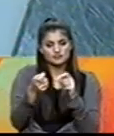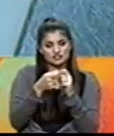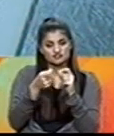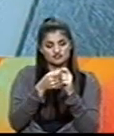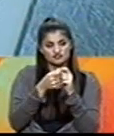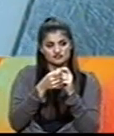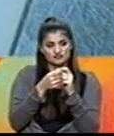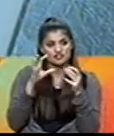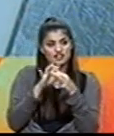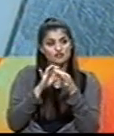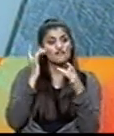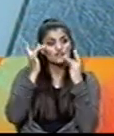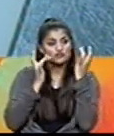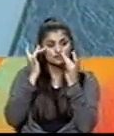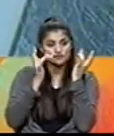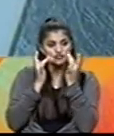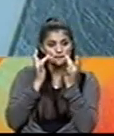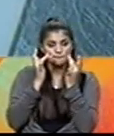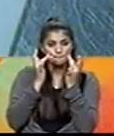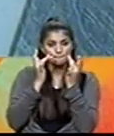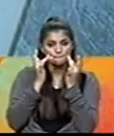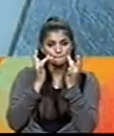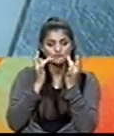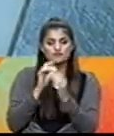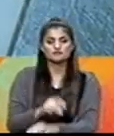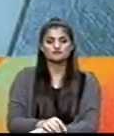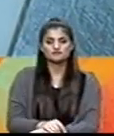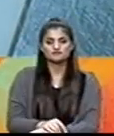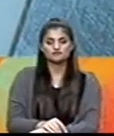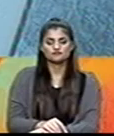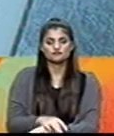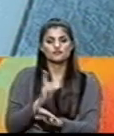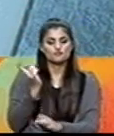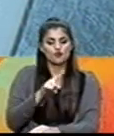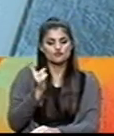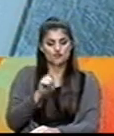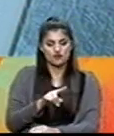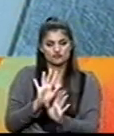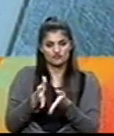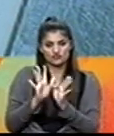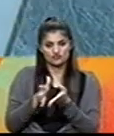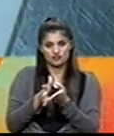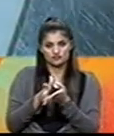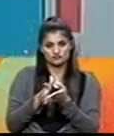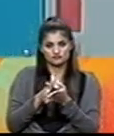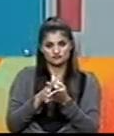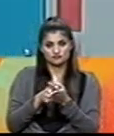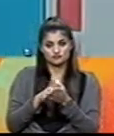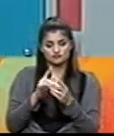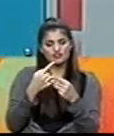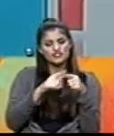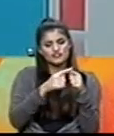Que é uma questão filosófica e que já foi várias vezes foi aprofundada por vários